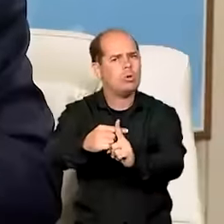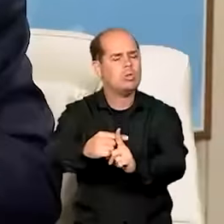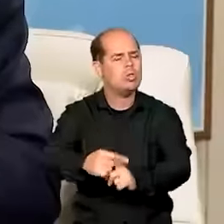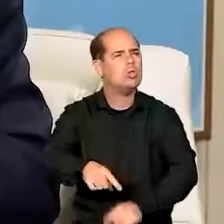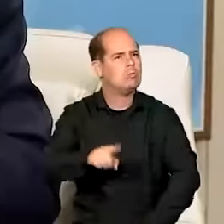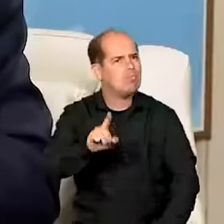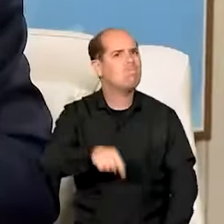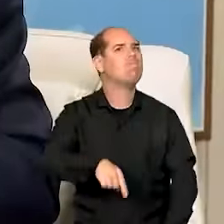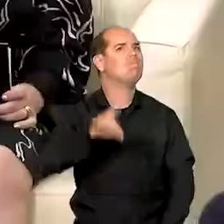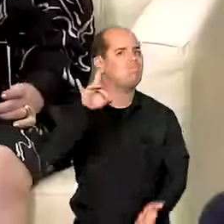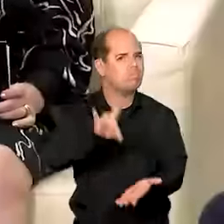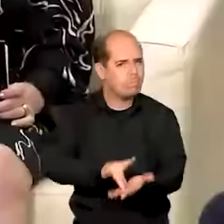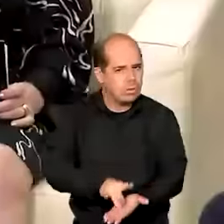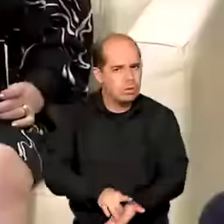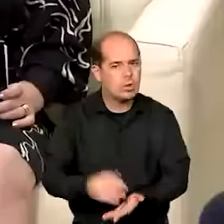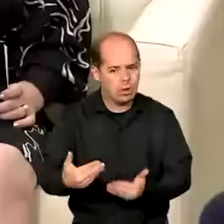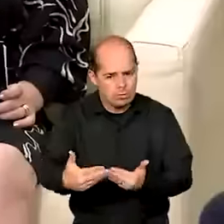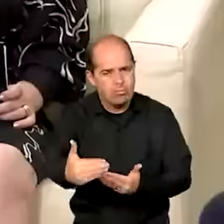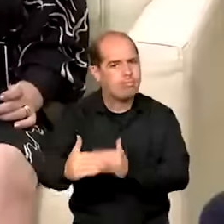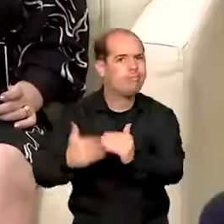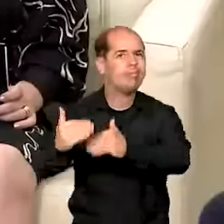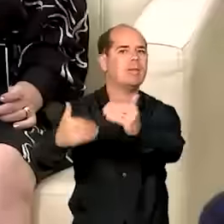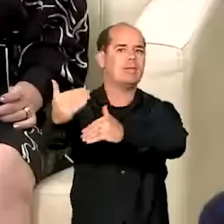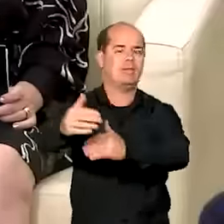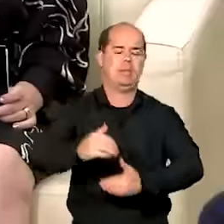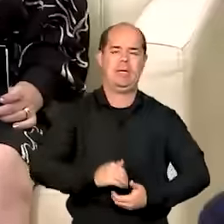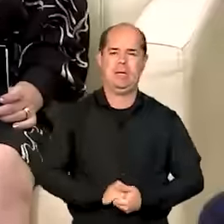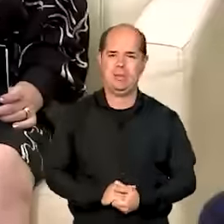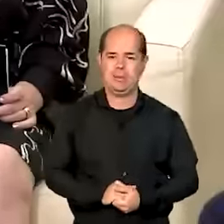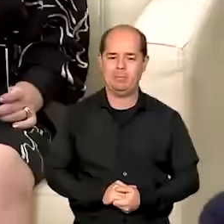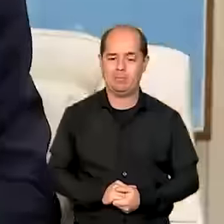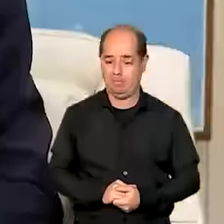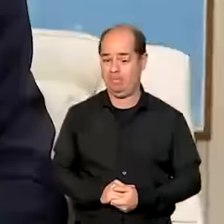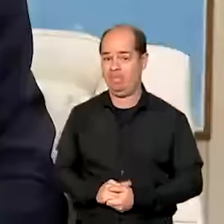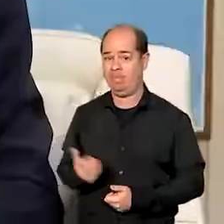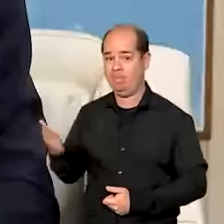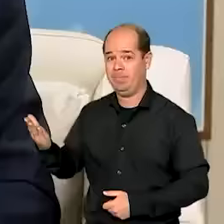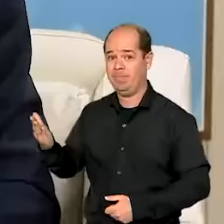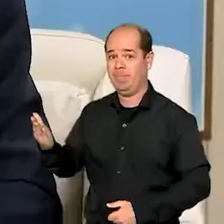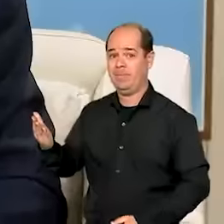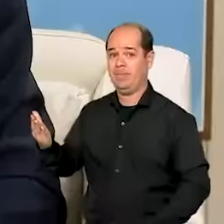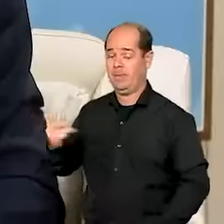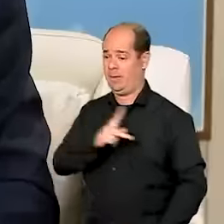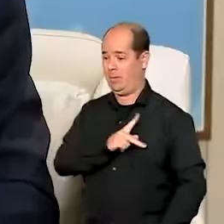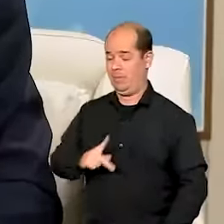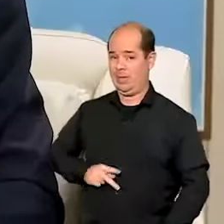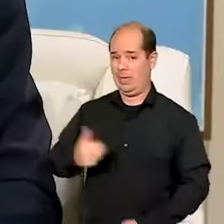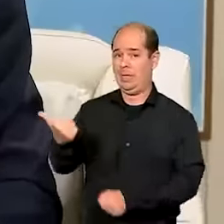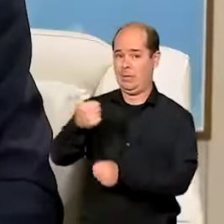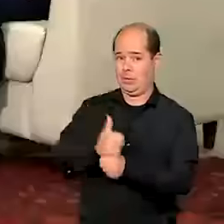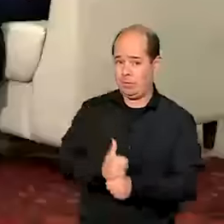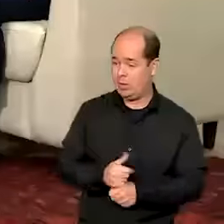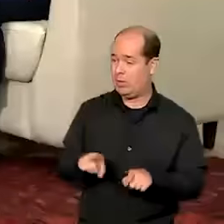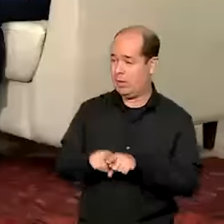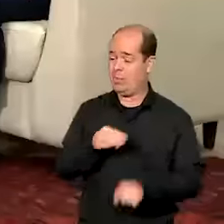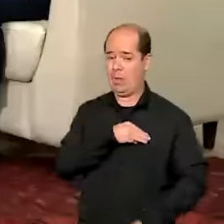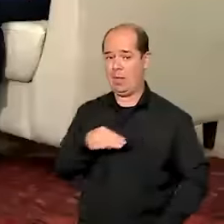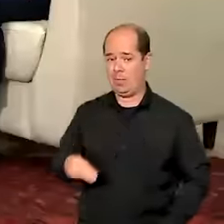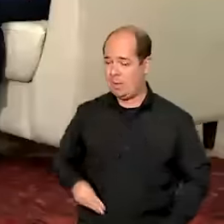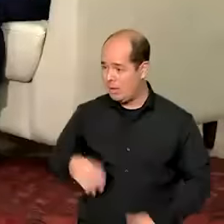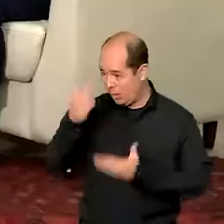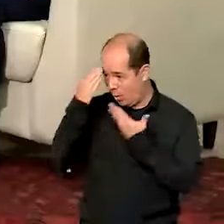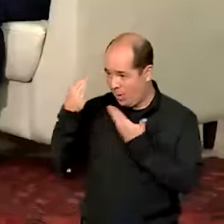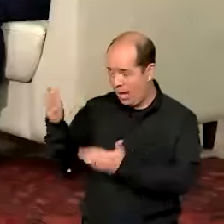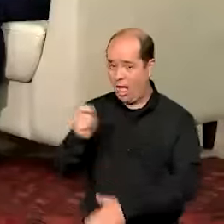caminho do crescimento vice-presidente e Ministro do desenvolvimento indústria Comércio e Serviços Geraldo muito obrigado por sua